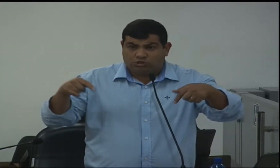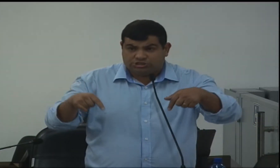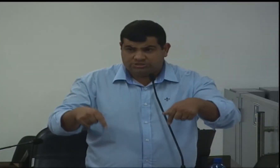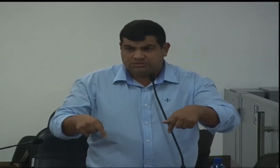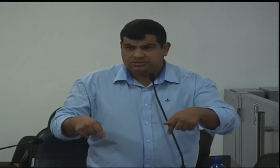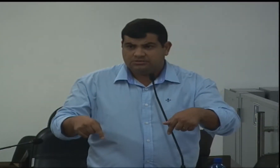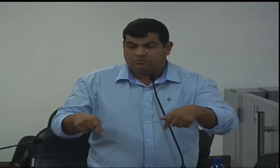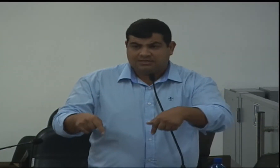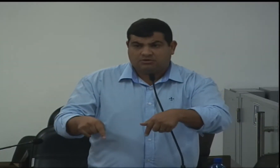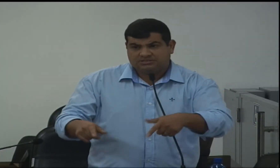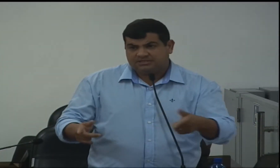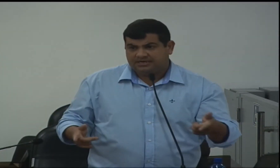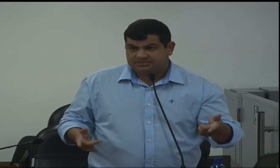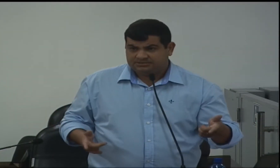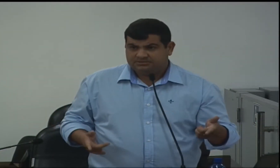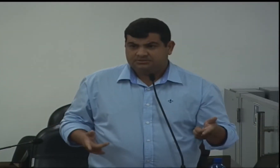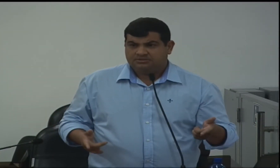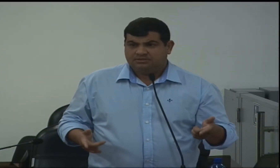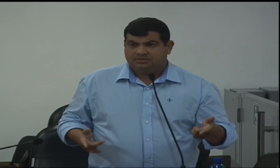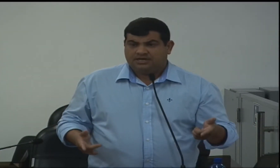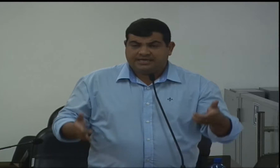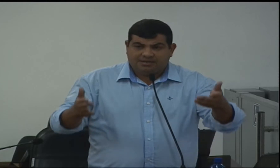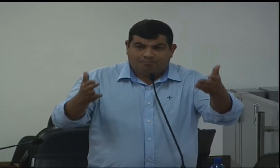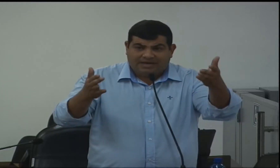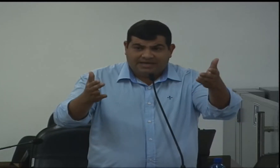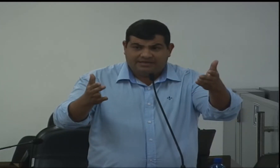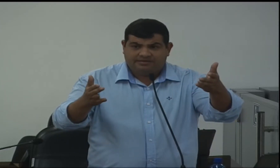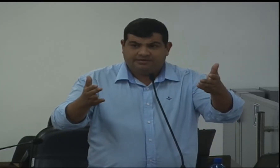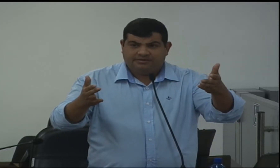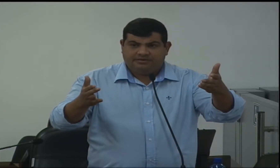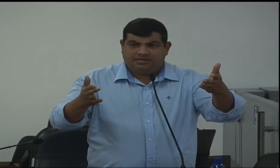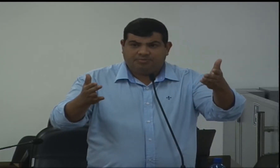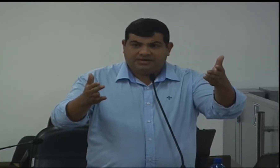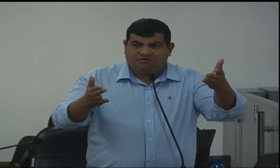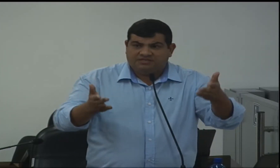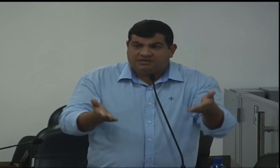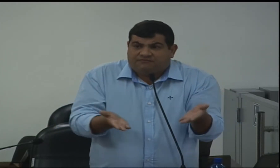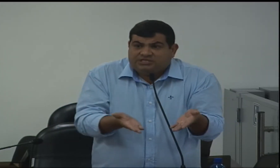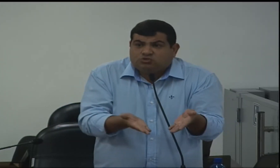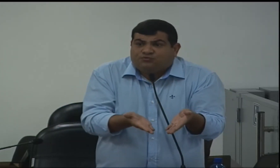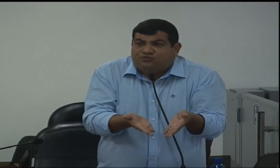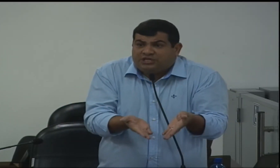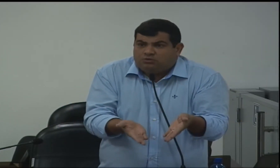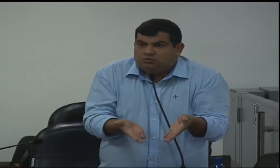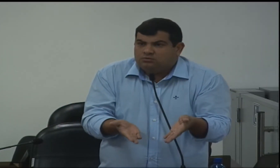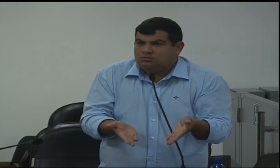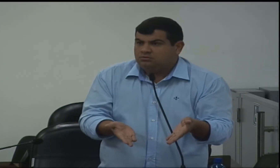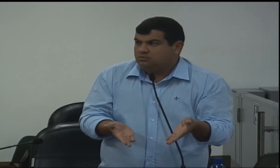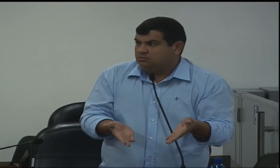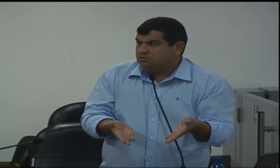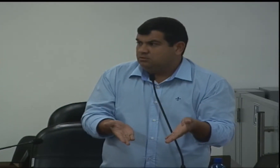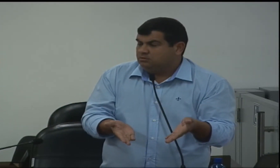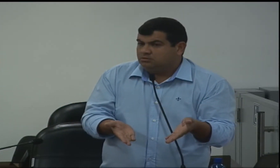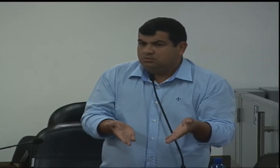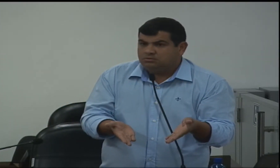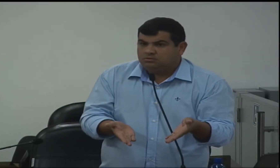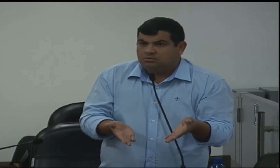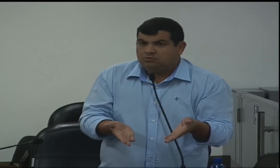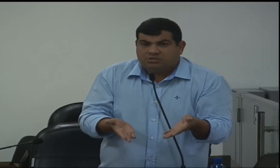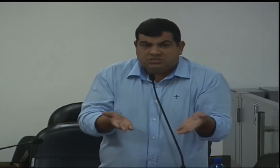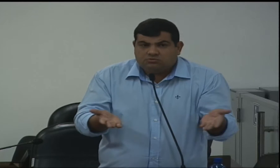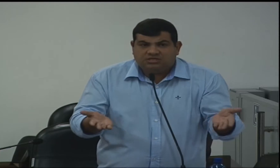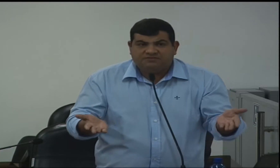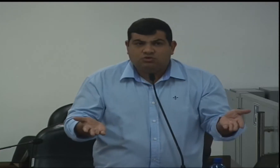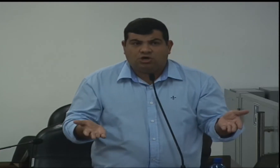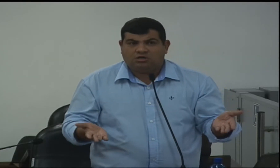morto hoje, 4 horas da tarde. Aquele pai que perdeu a vida na frente do filho.